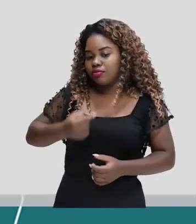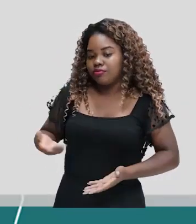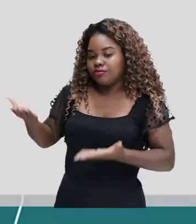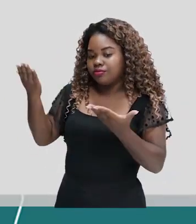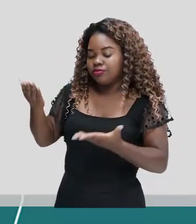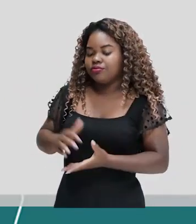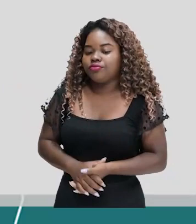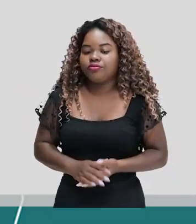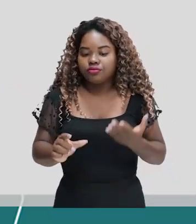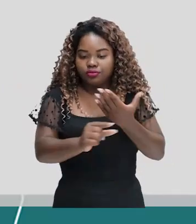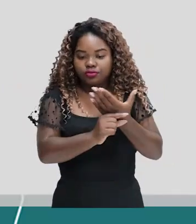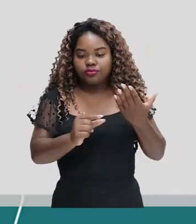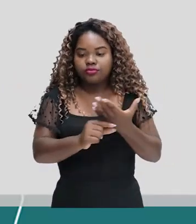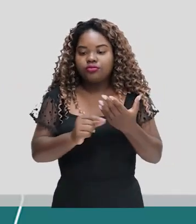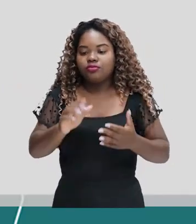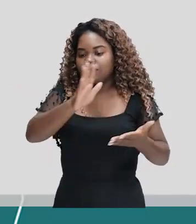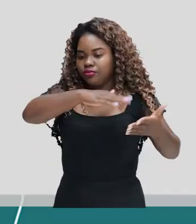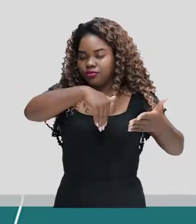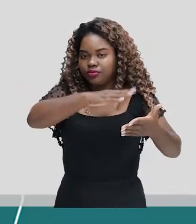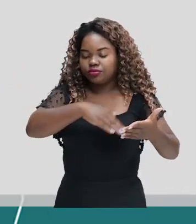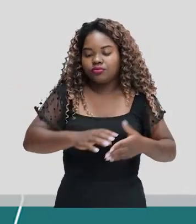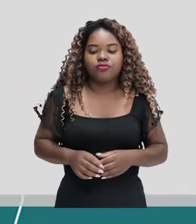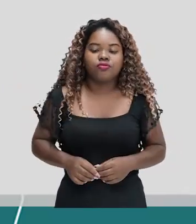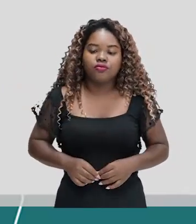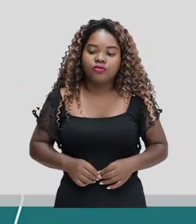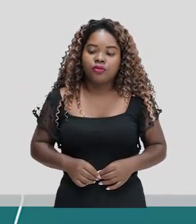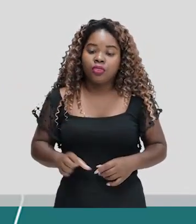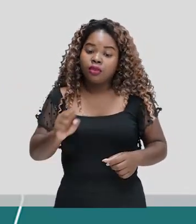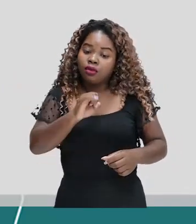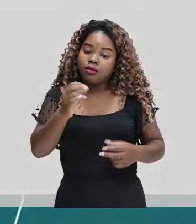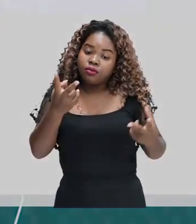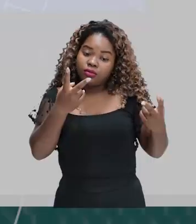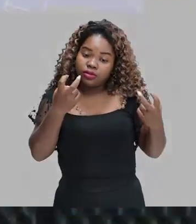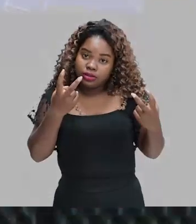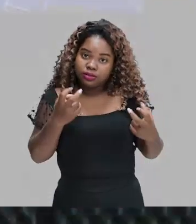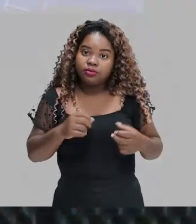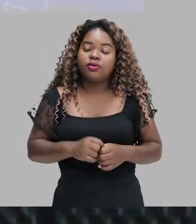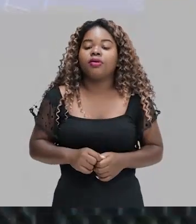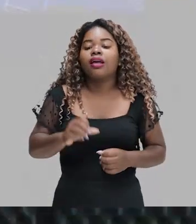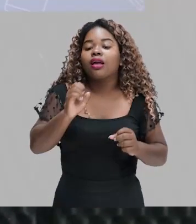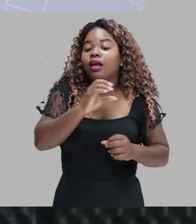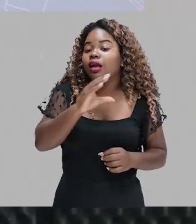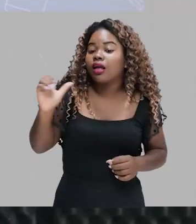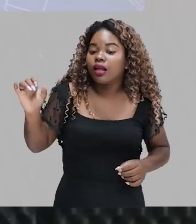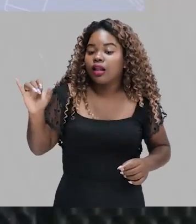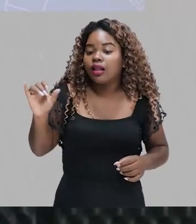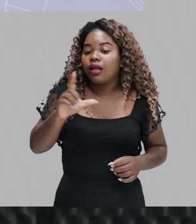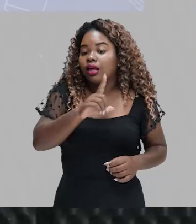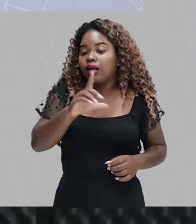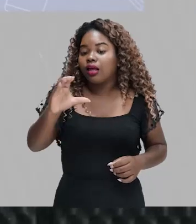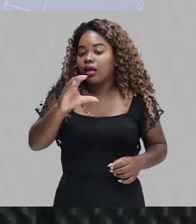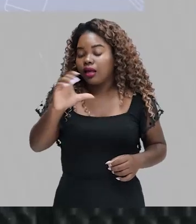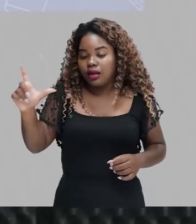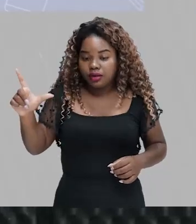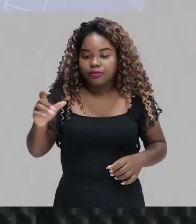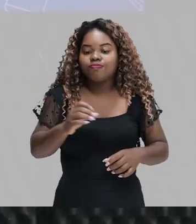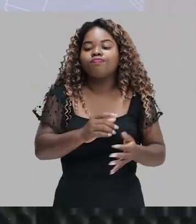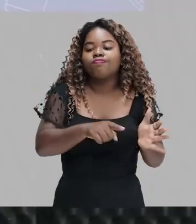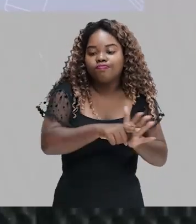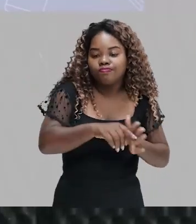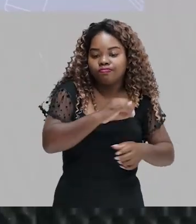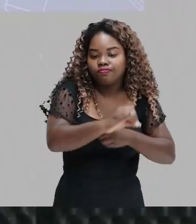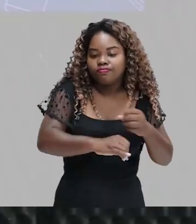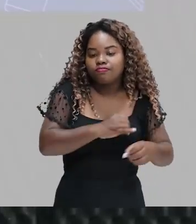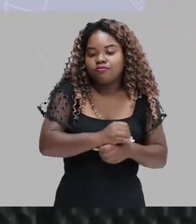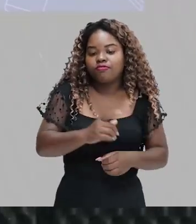uma viajada junto com isso aqui, né? Se você olhar sobre determinada ótica, pesquisa na internet, você vai ver um olho estilizado, um nariz e